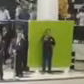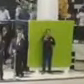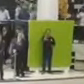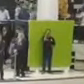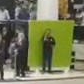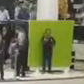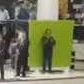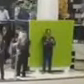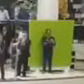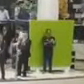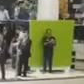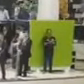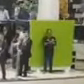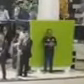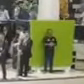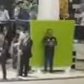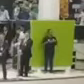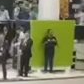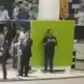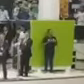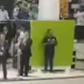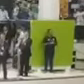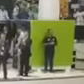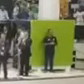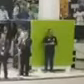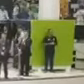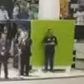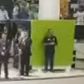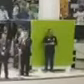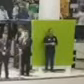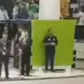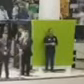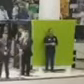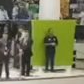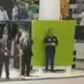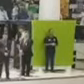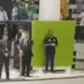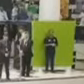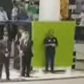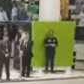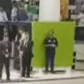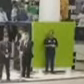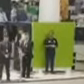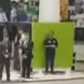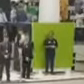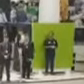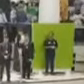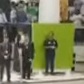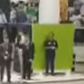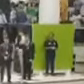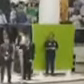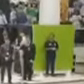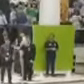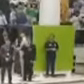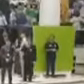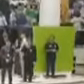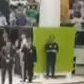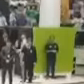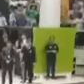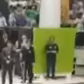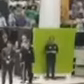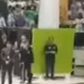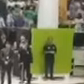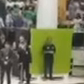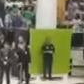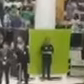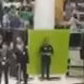Onde está você? Eu quero a 40ª pessoa para Jesus. Abre caminho.